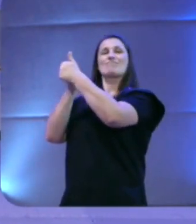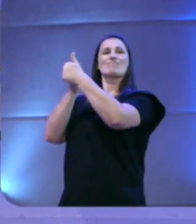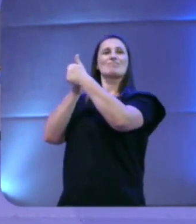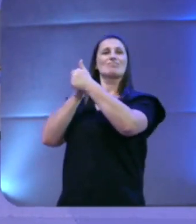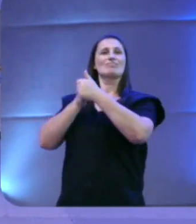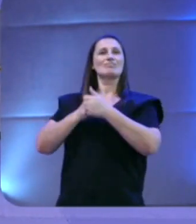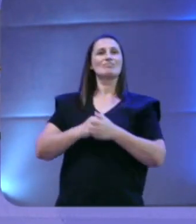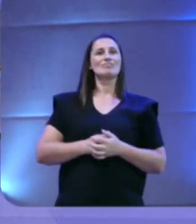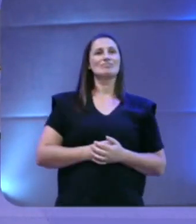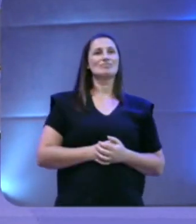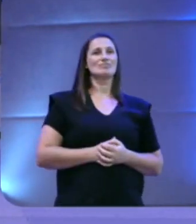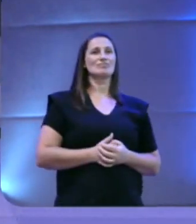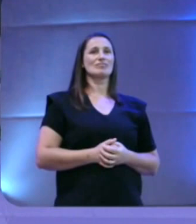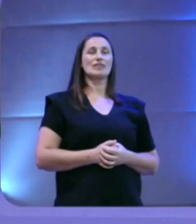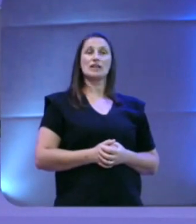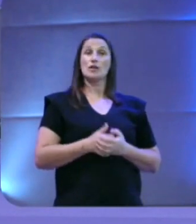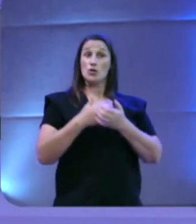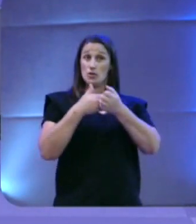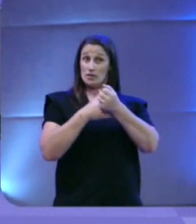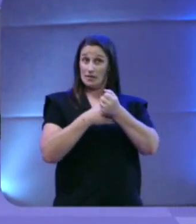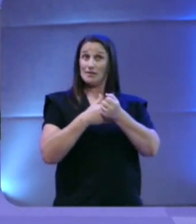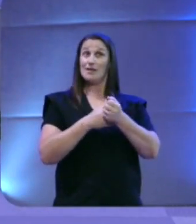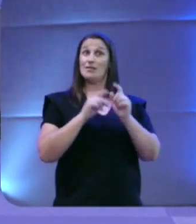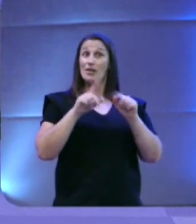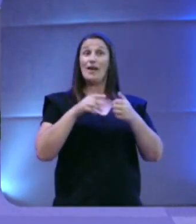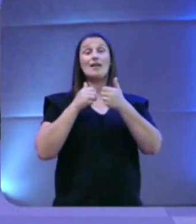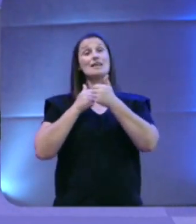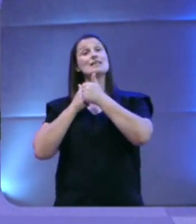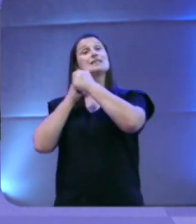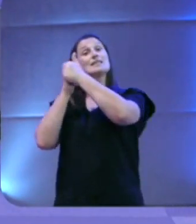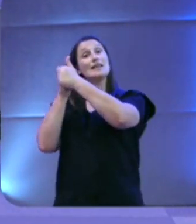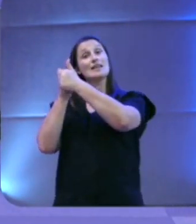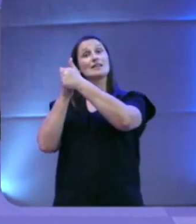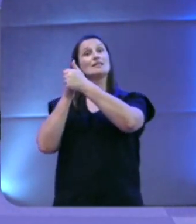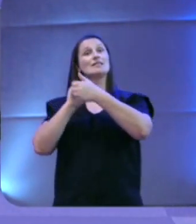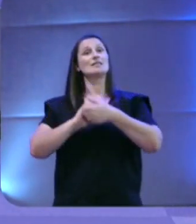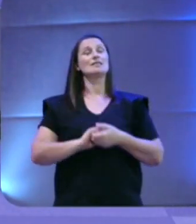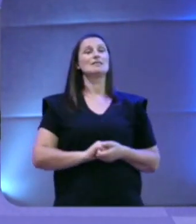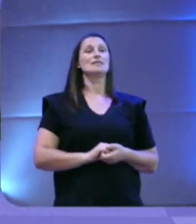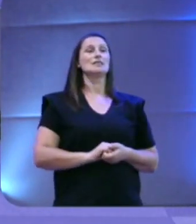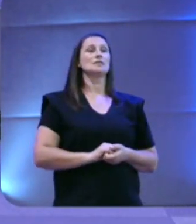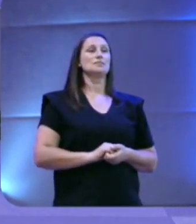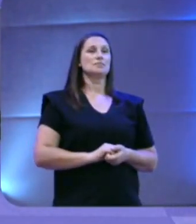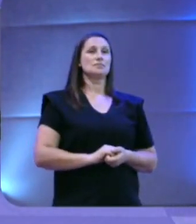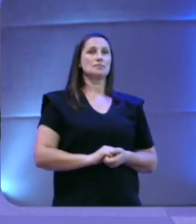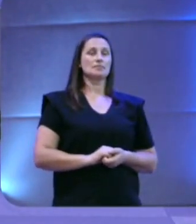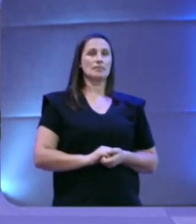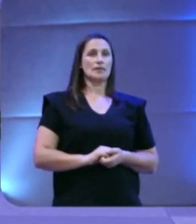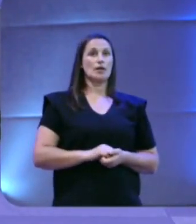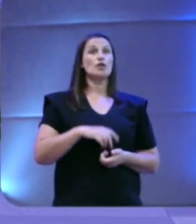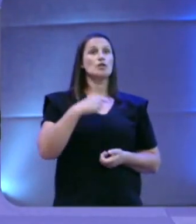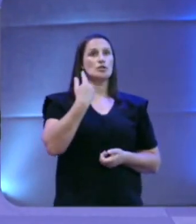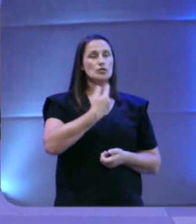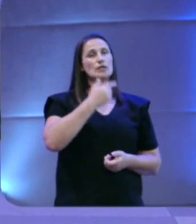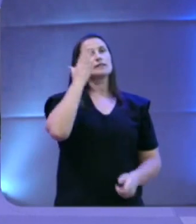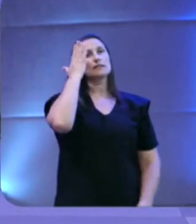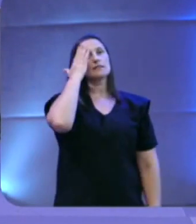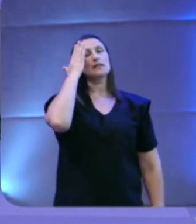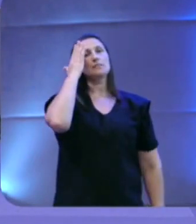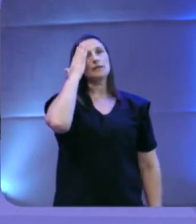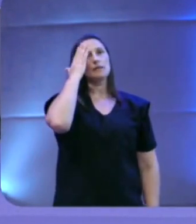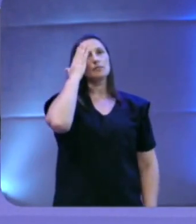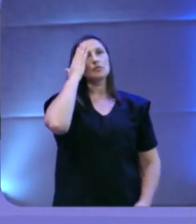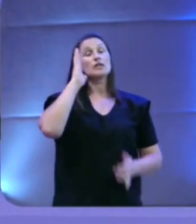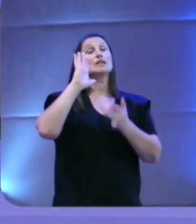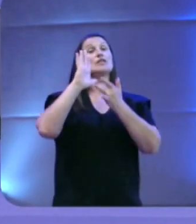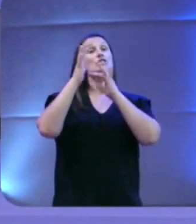o segredo da Bíblia. Agora, nós já sabemos que Jesus nos chamou para segui-lo. Nós já sabemos